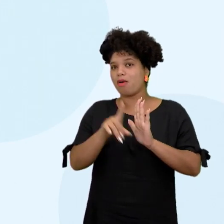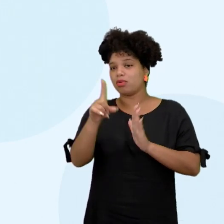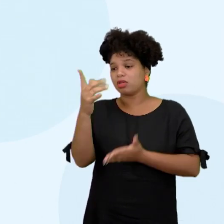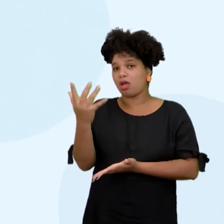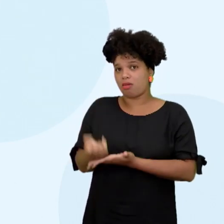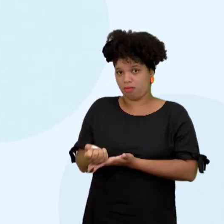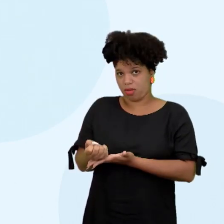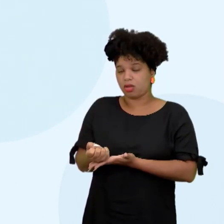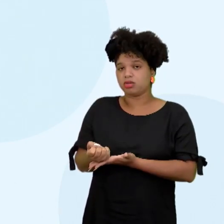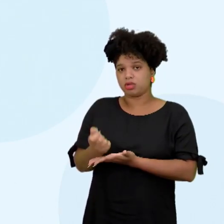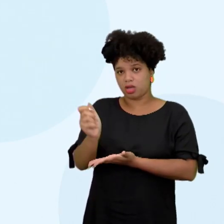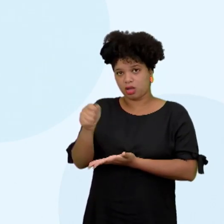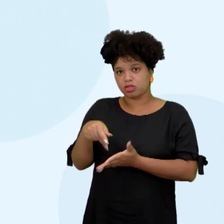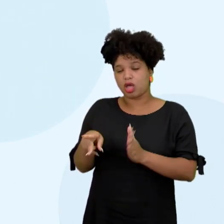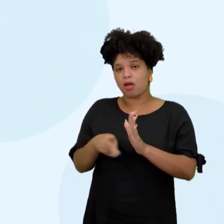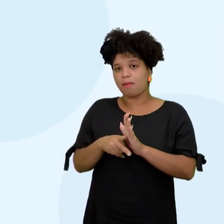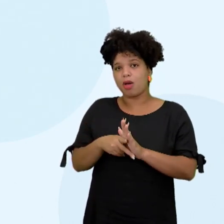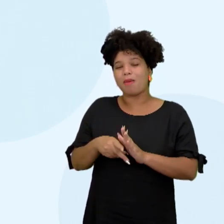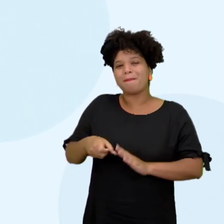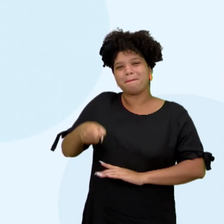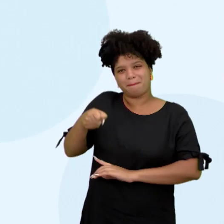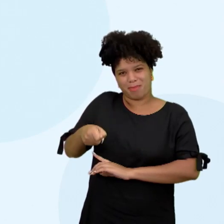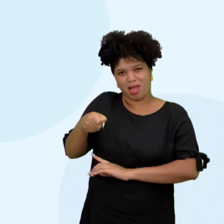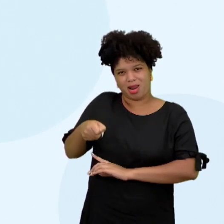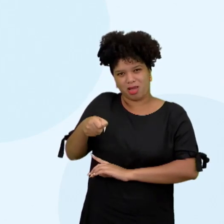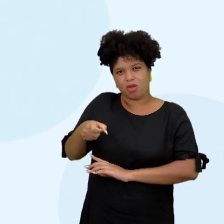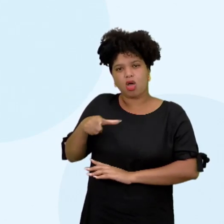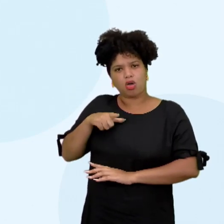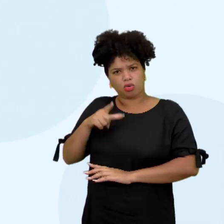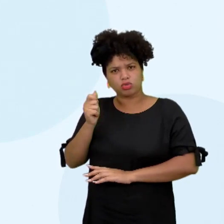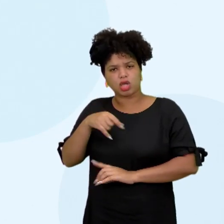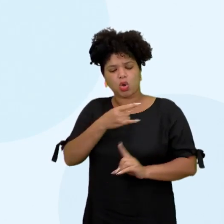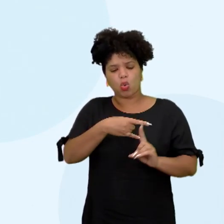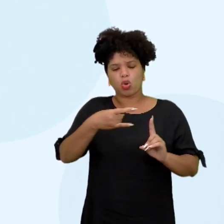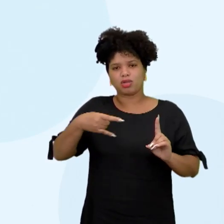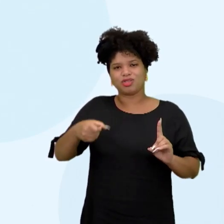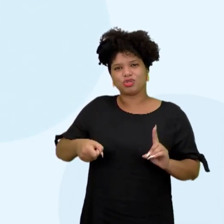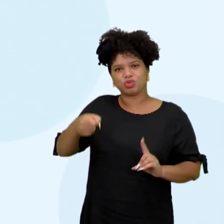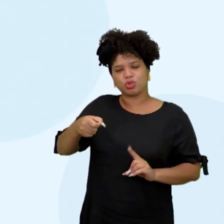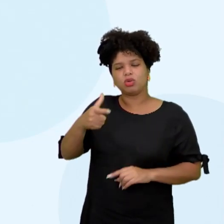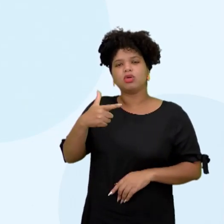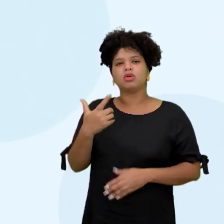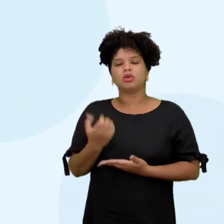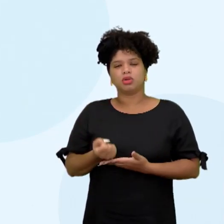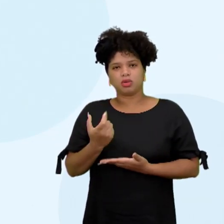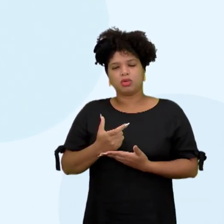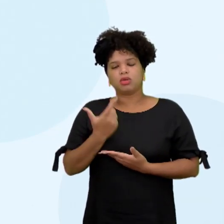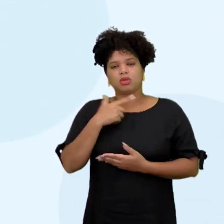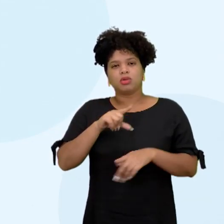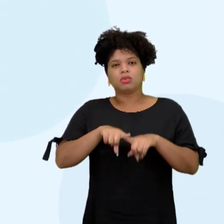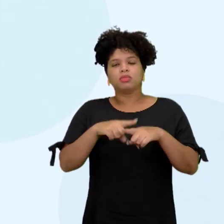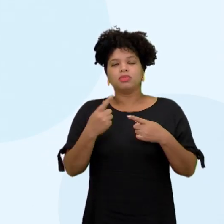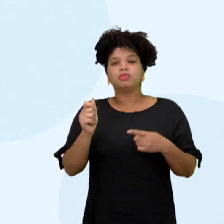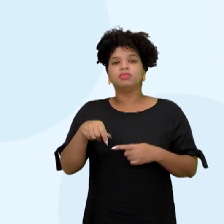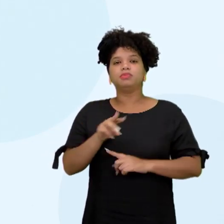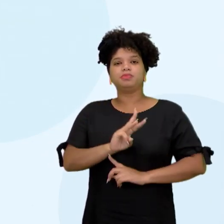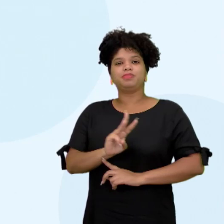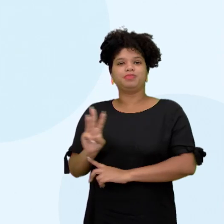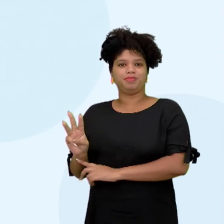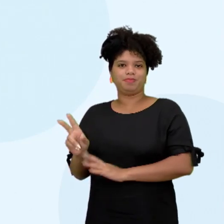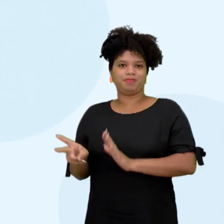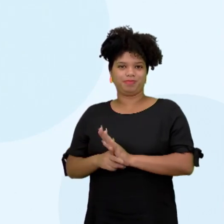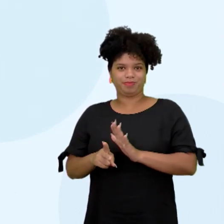tanto pelas stores da vida, né? A própria Windows Store você consegue baixar, mas você também consegue baixar pelo próprio site